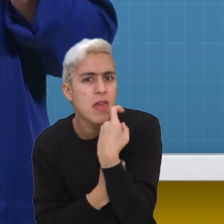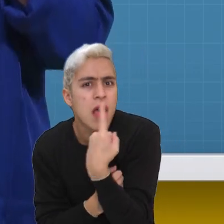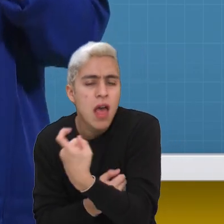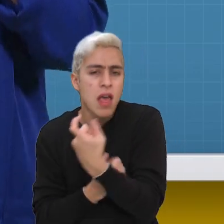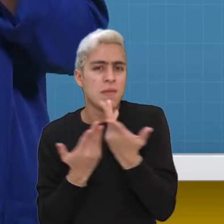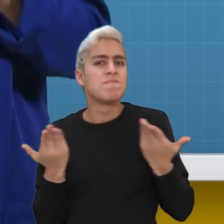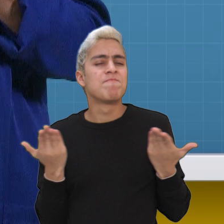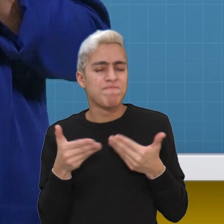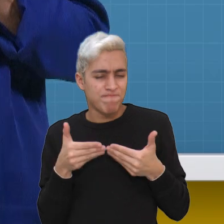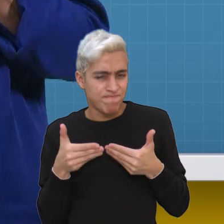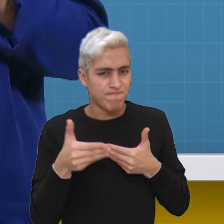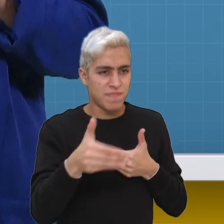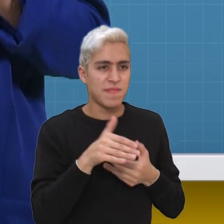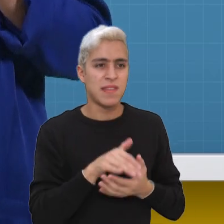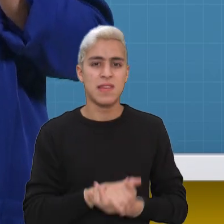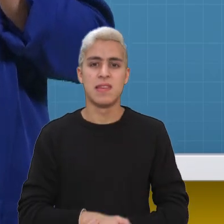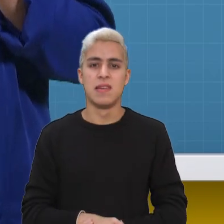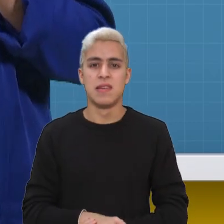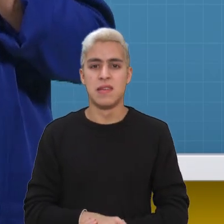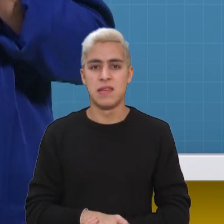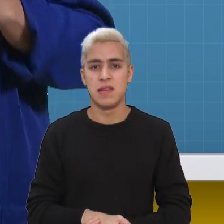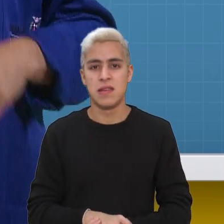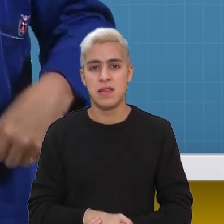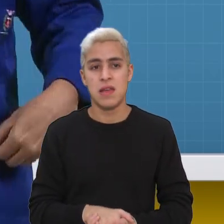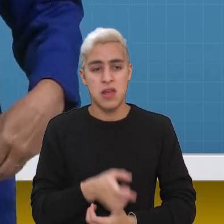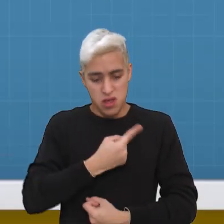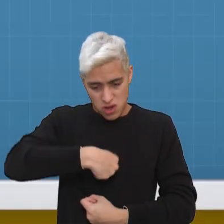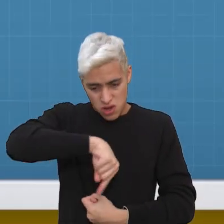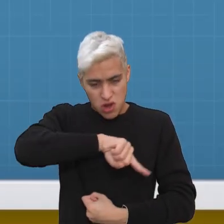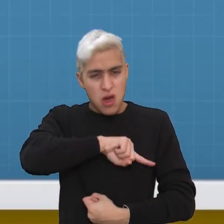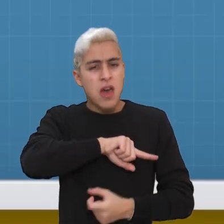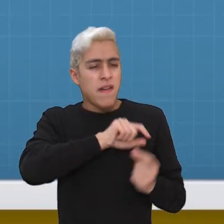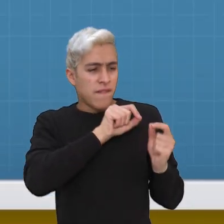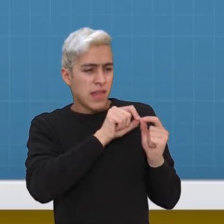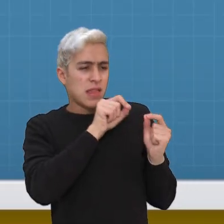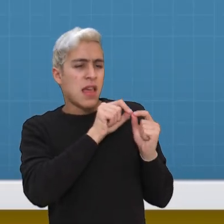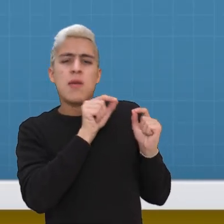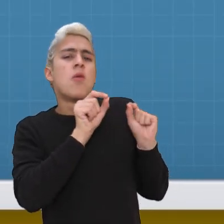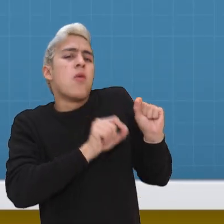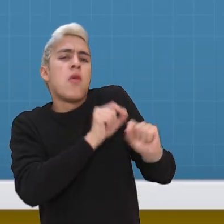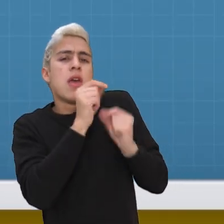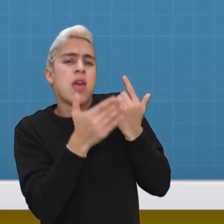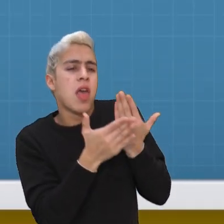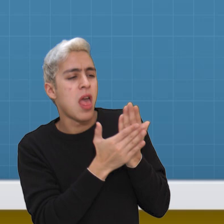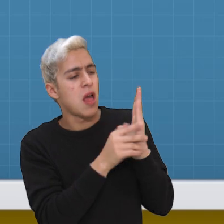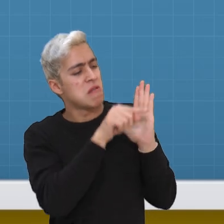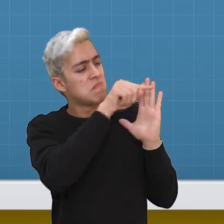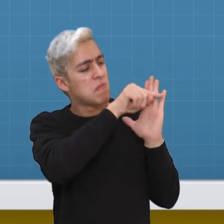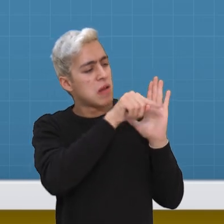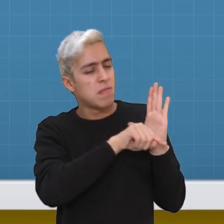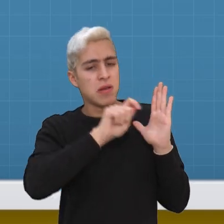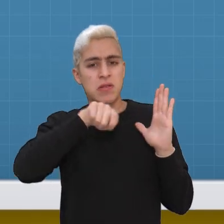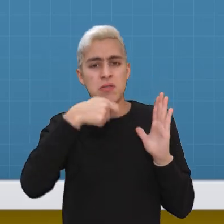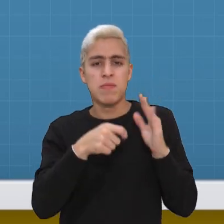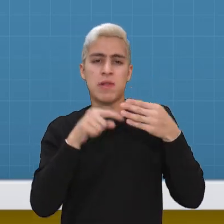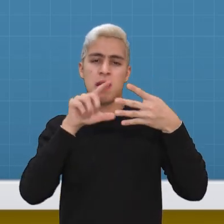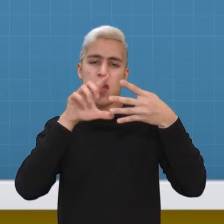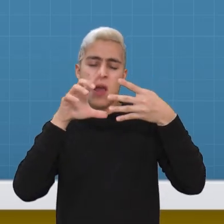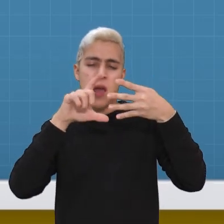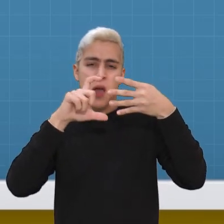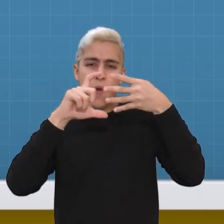rime. Você viu que interessante? Vamos dar sequência então? Nós fizemos a nossa aula hoje